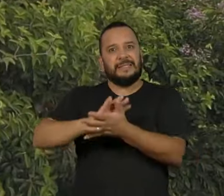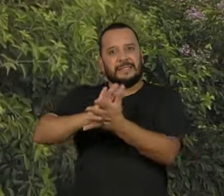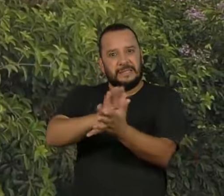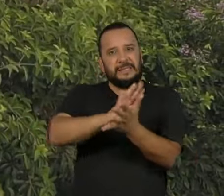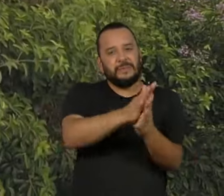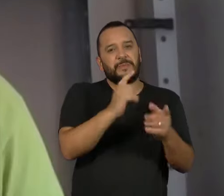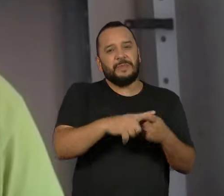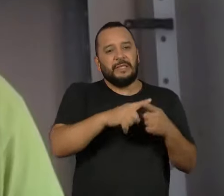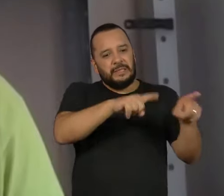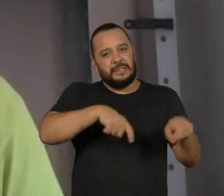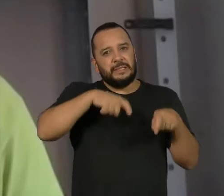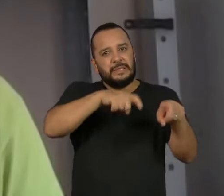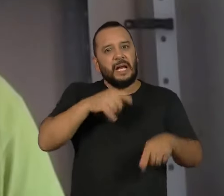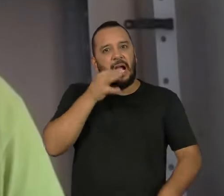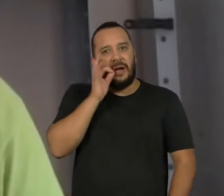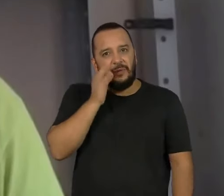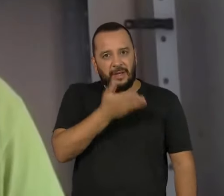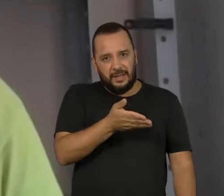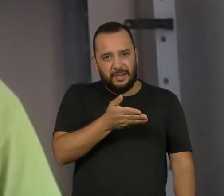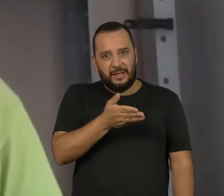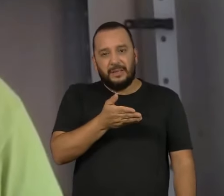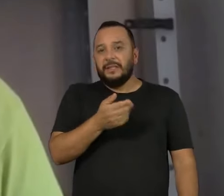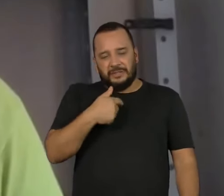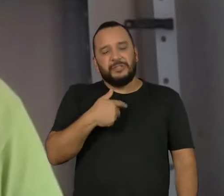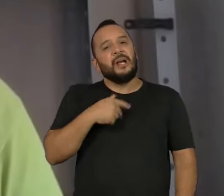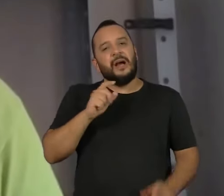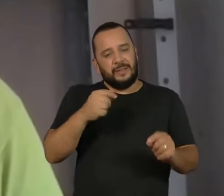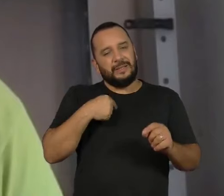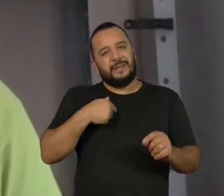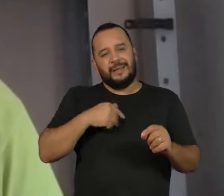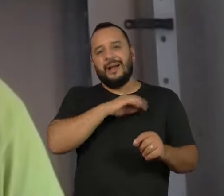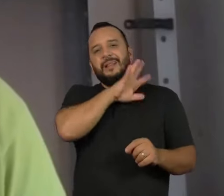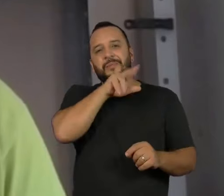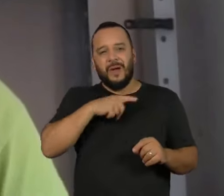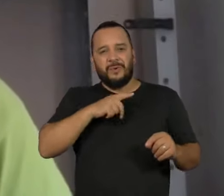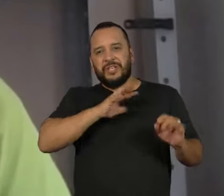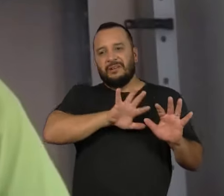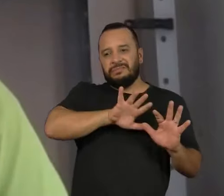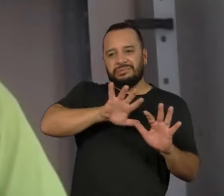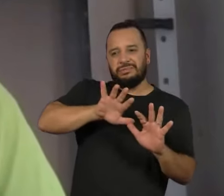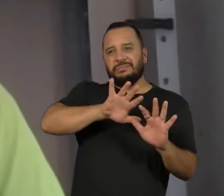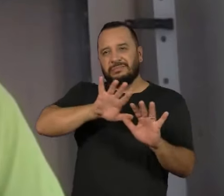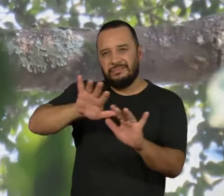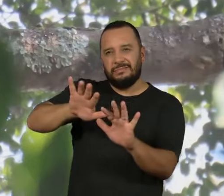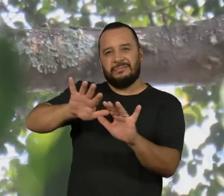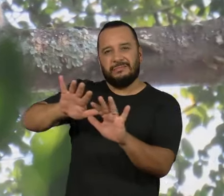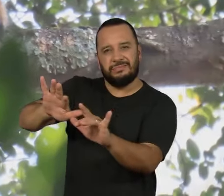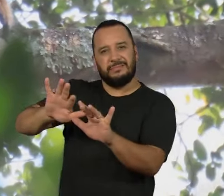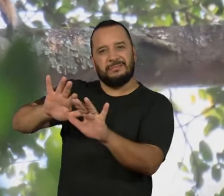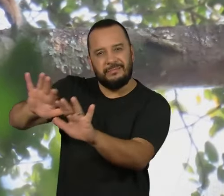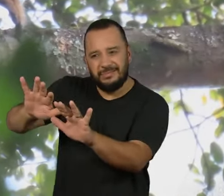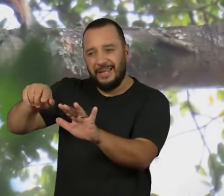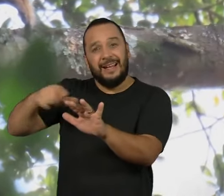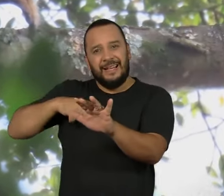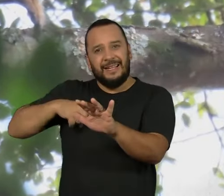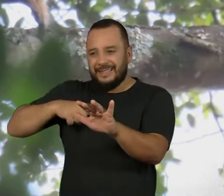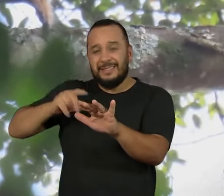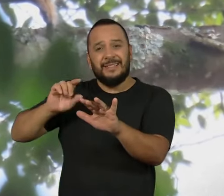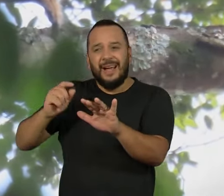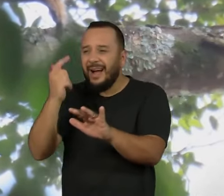de café e os animais acabaram sendo restritos, né? Eles ficaram ilhados nessas manchas florestais. Estimam